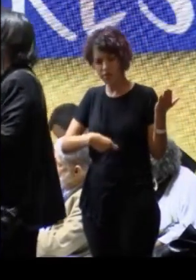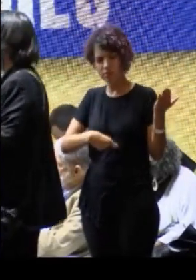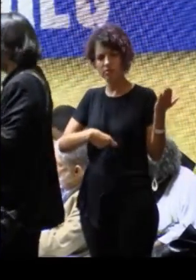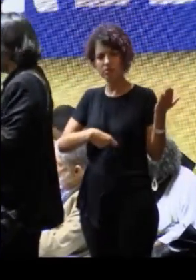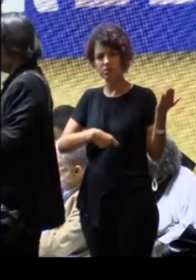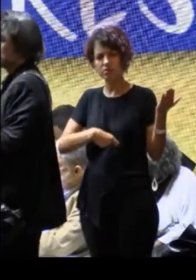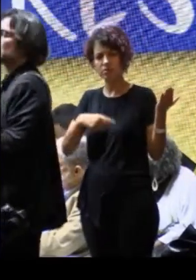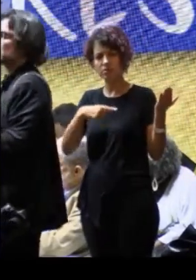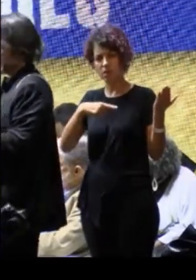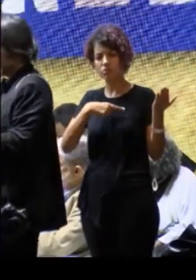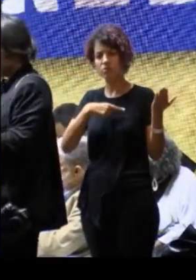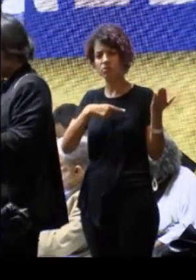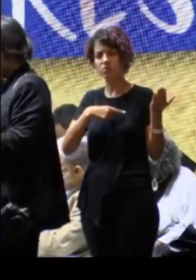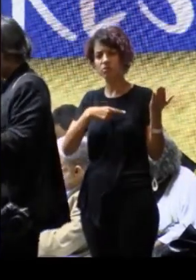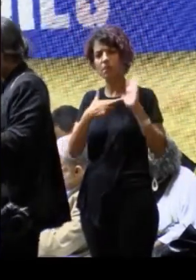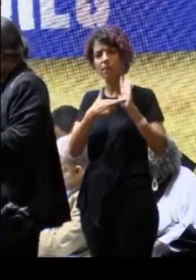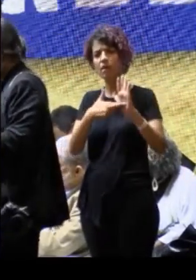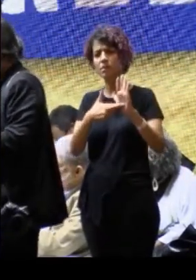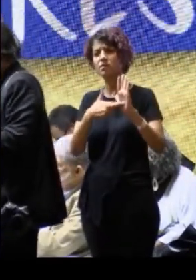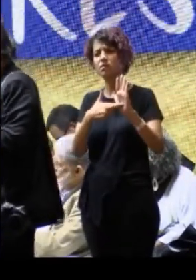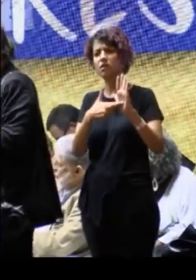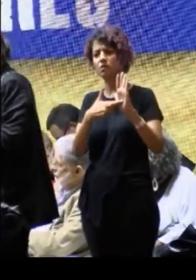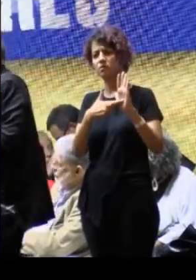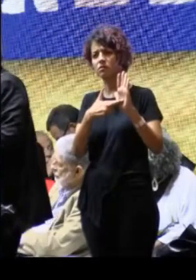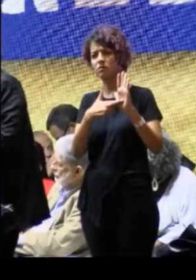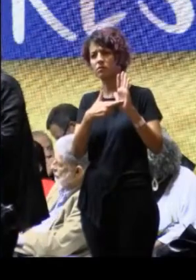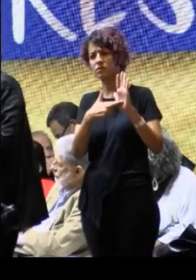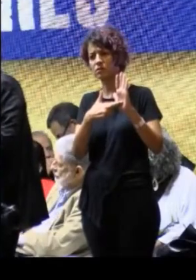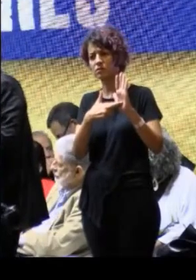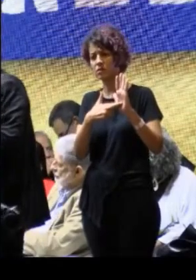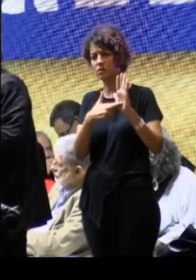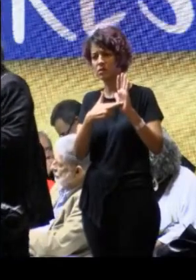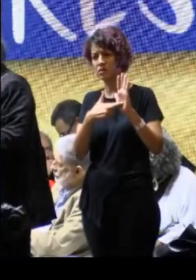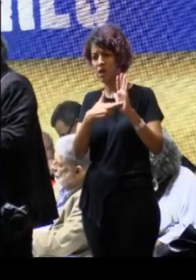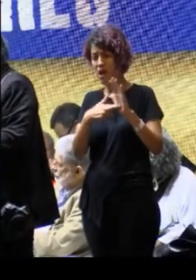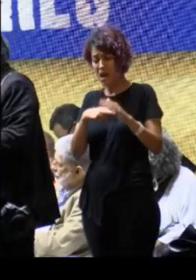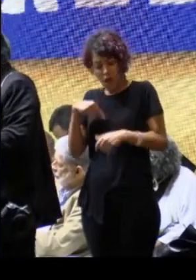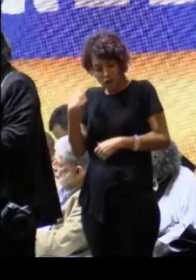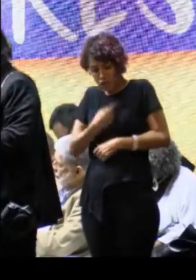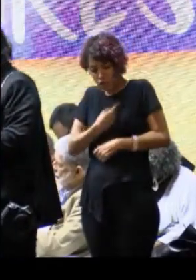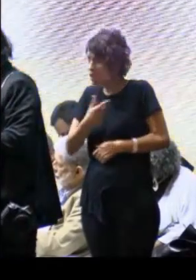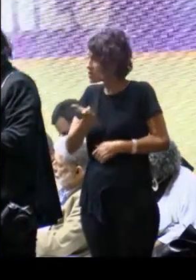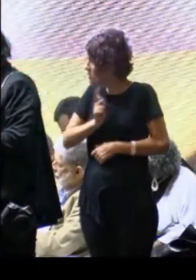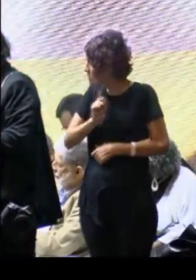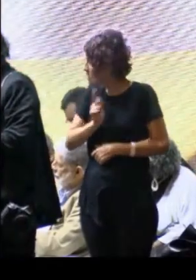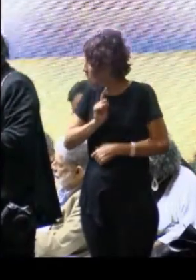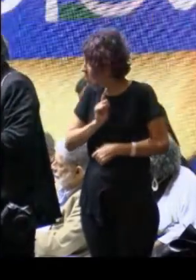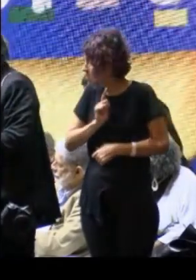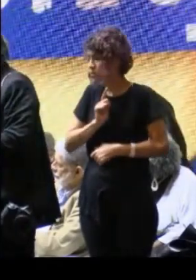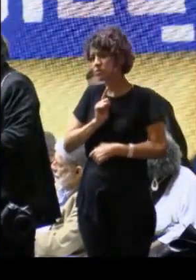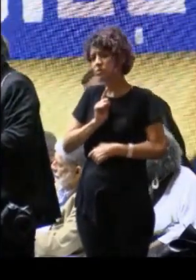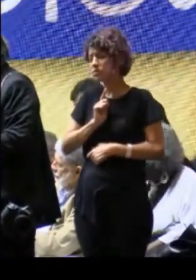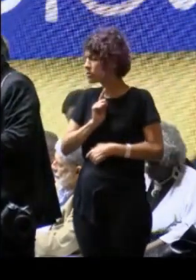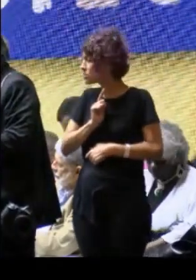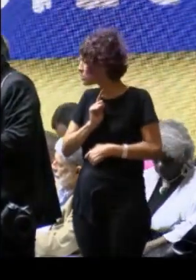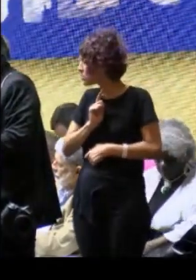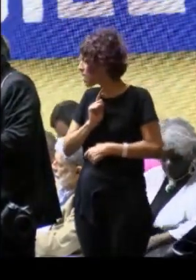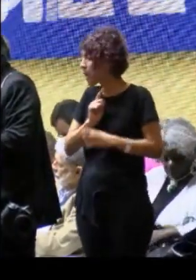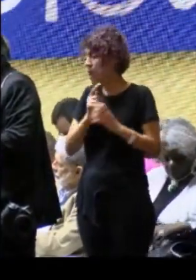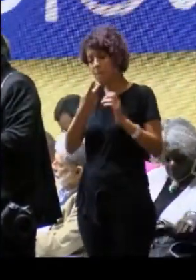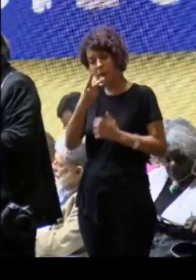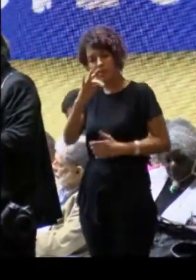representar. Ele não perder a noção de que nós temos lado. É ele não perder a